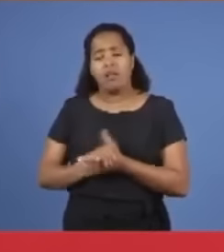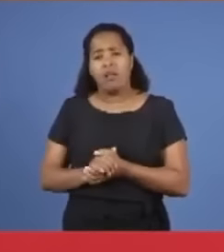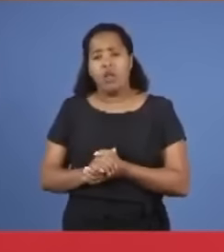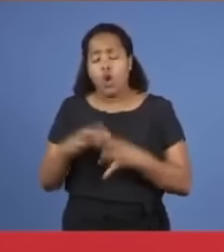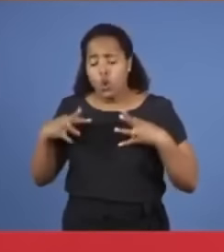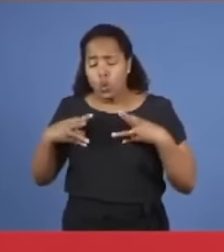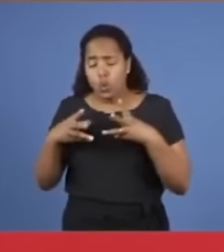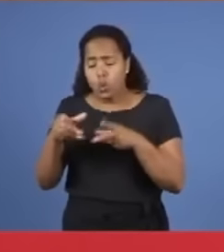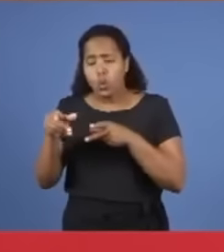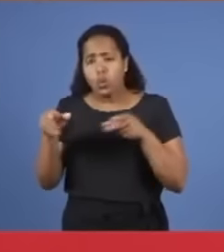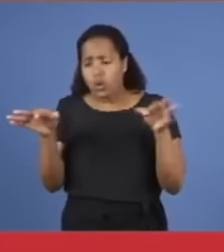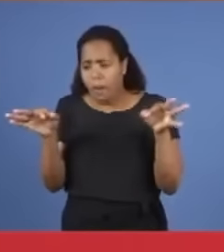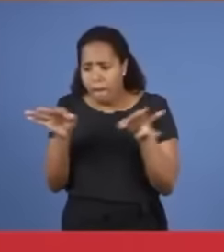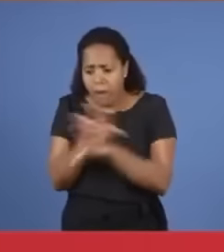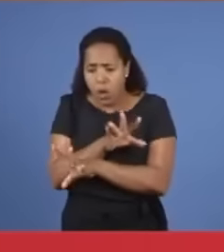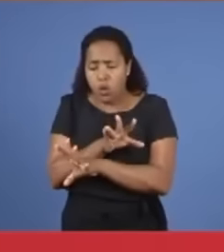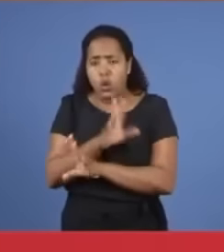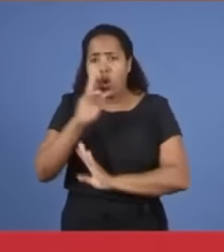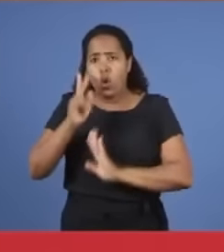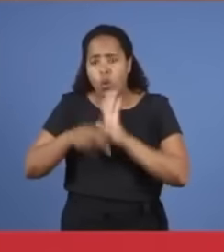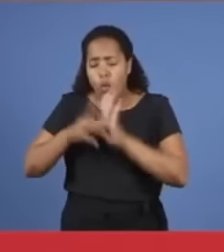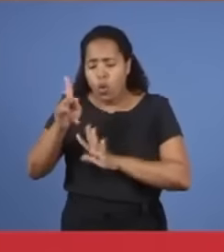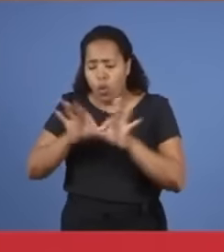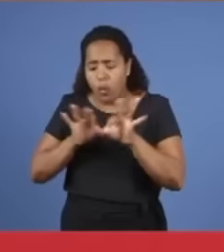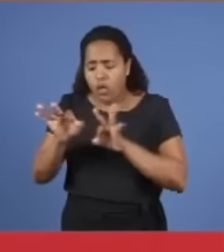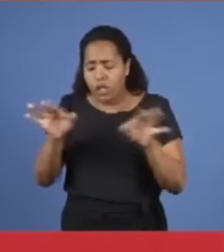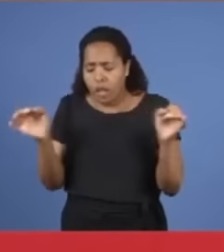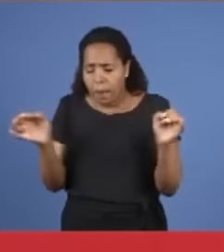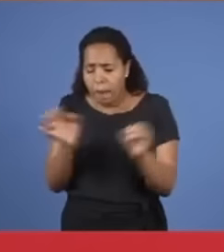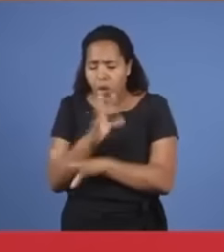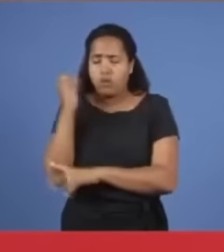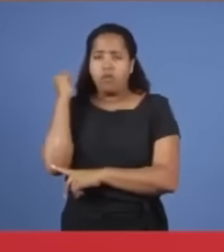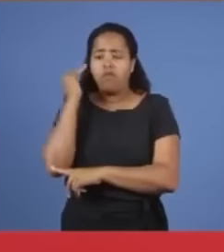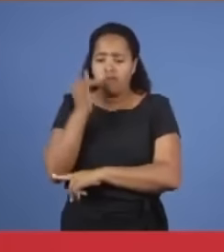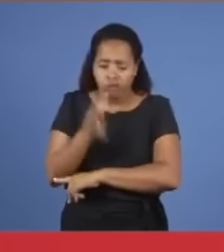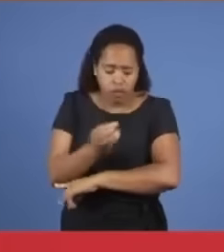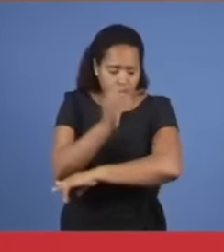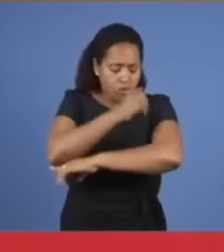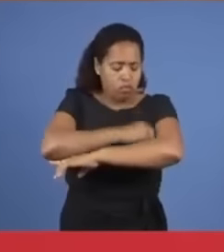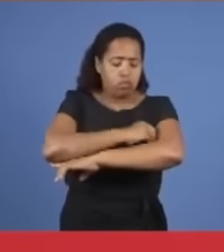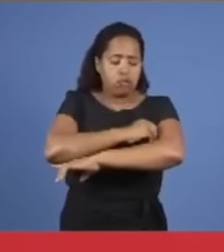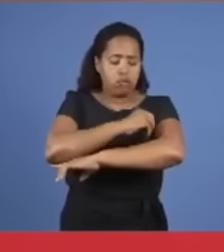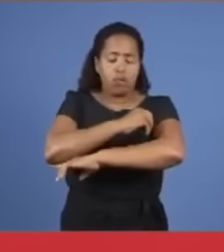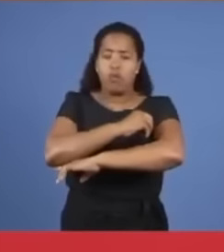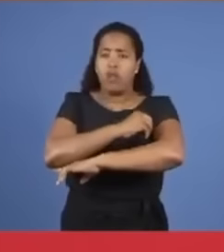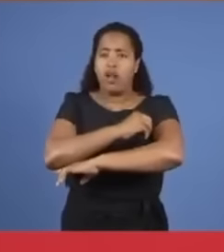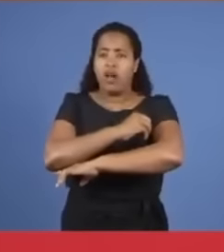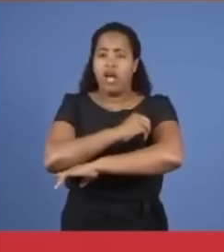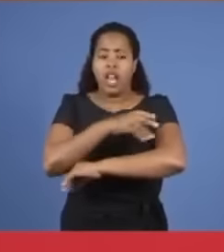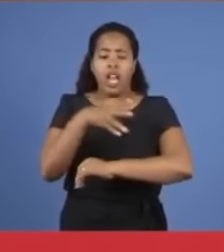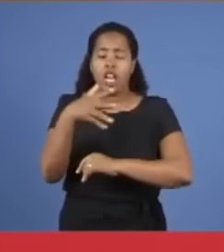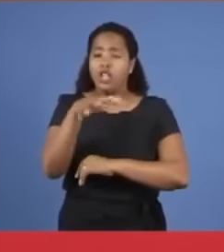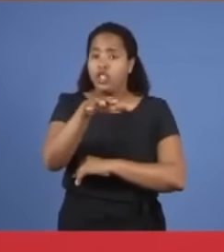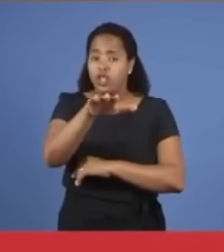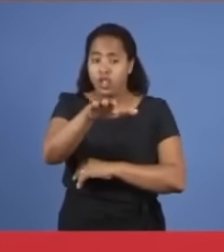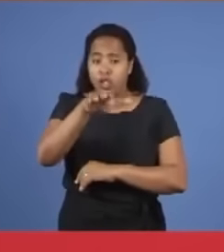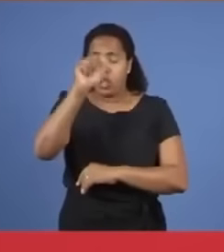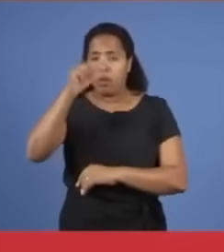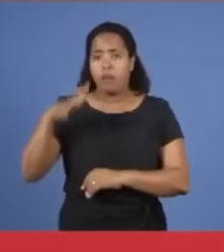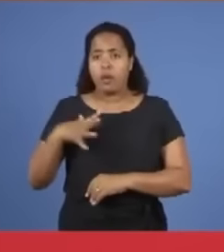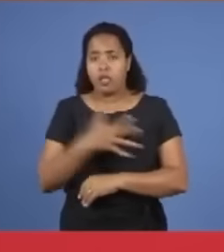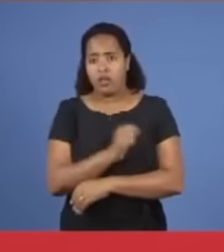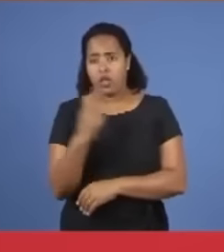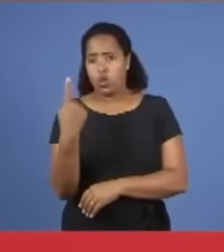O projeto está pronto desde a madrugada. Não tem nada para fazer no projeto. Ele só te trouxe para te salvar, por amor, por